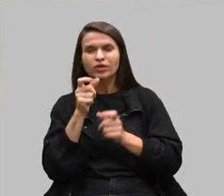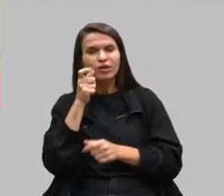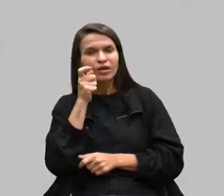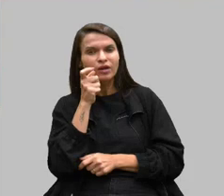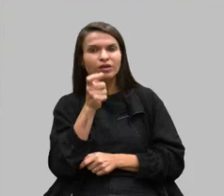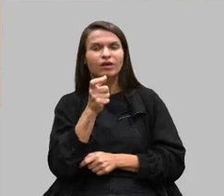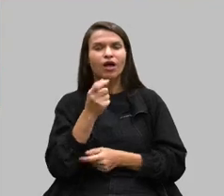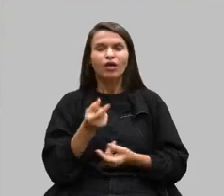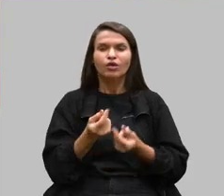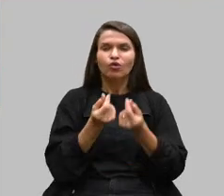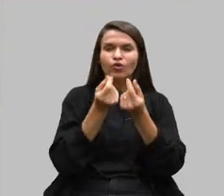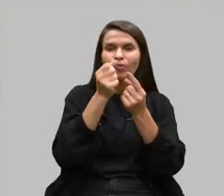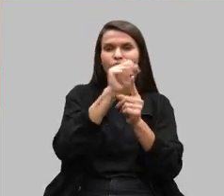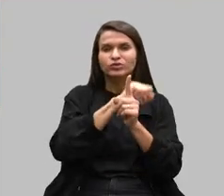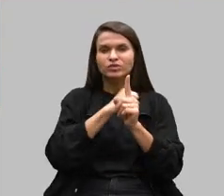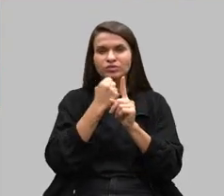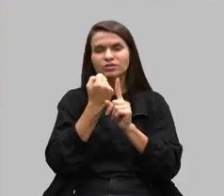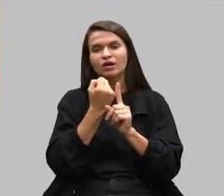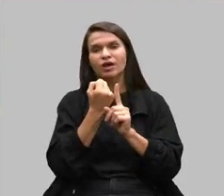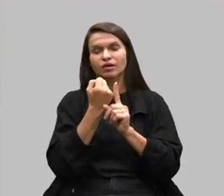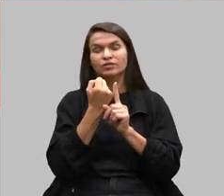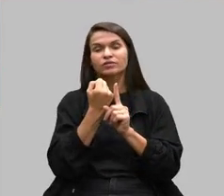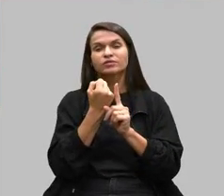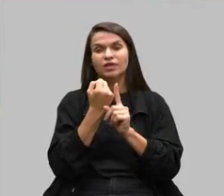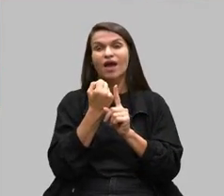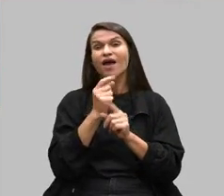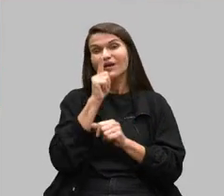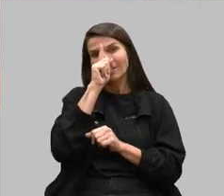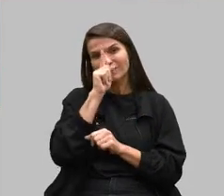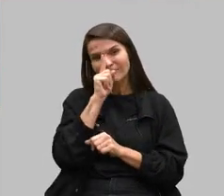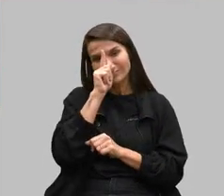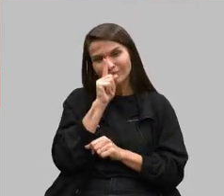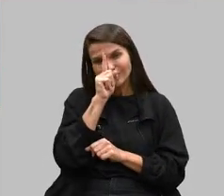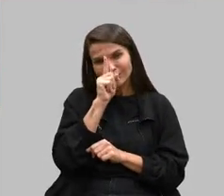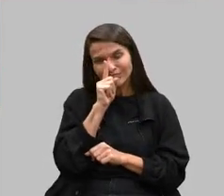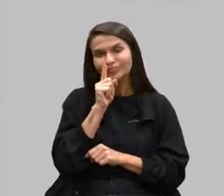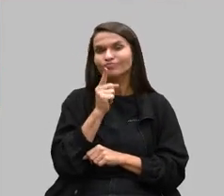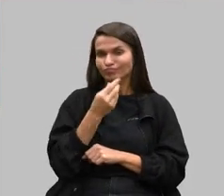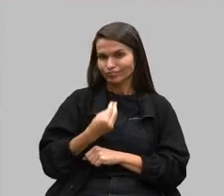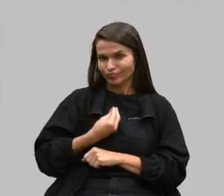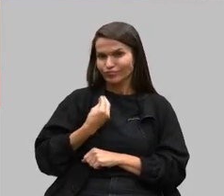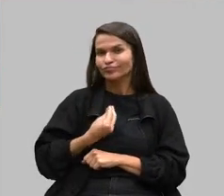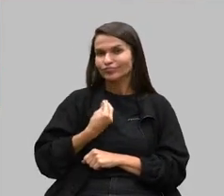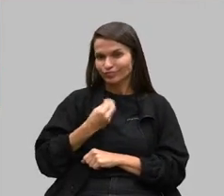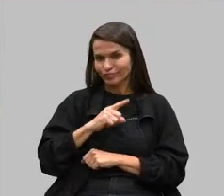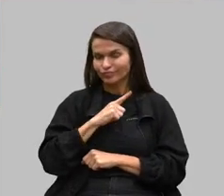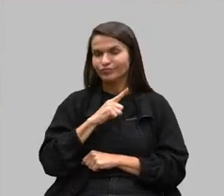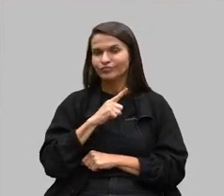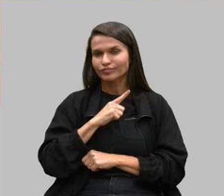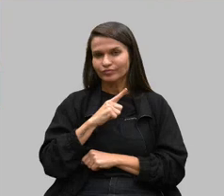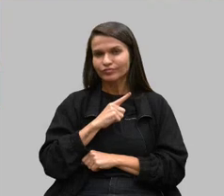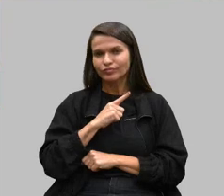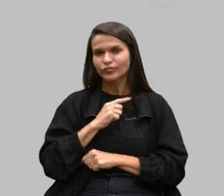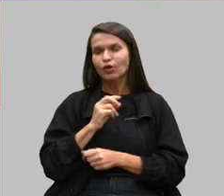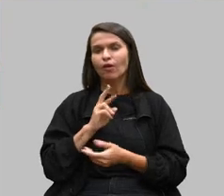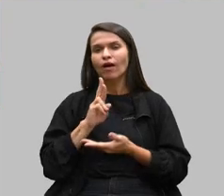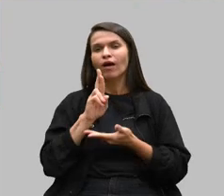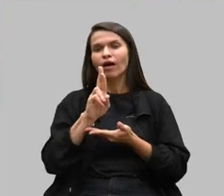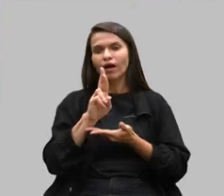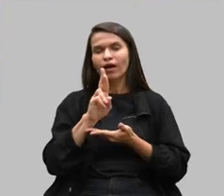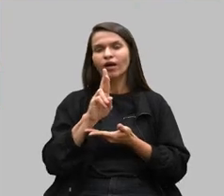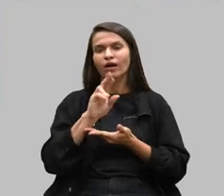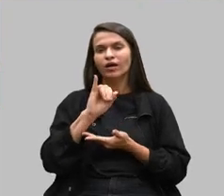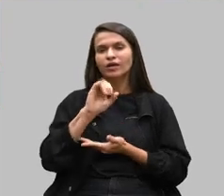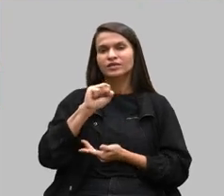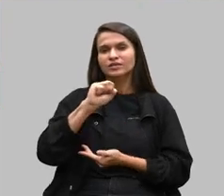econômicos sociais ali e gente é risco de vida é risco de vida quando né a representante D Isabel do